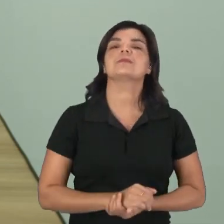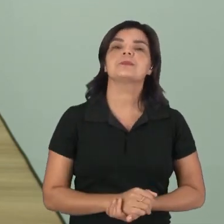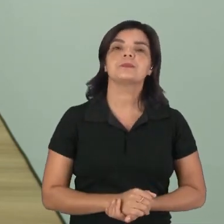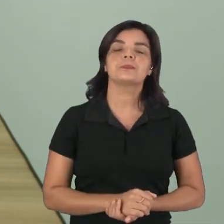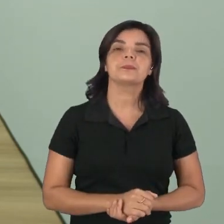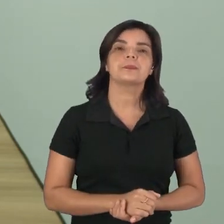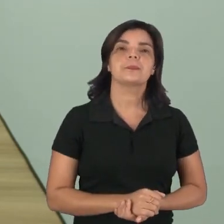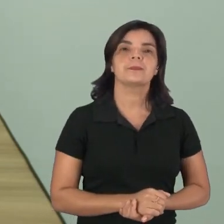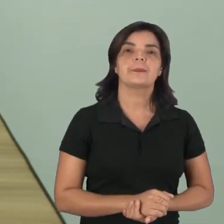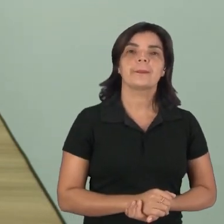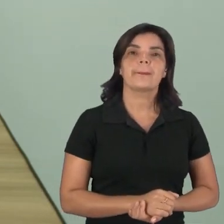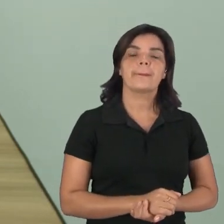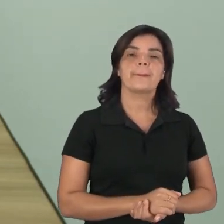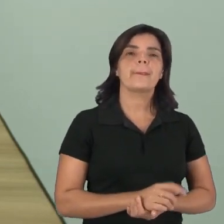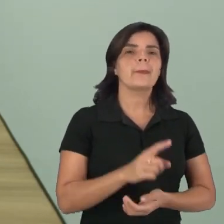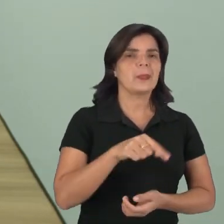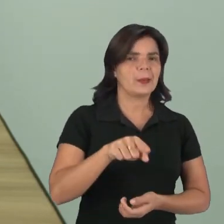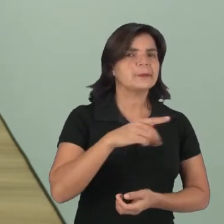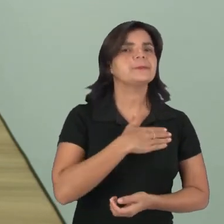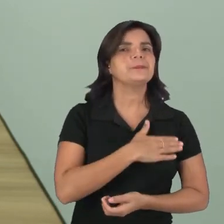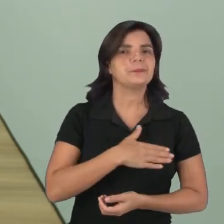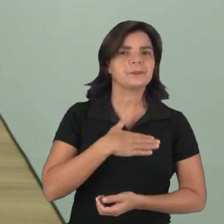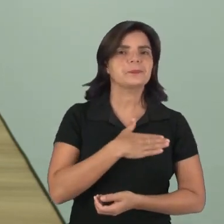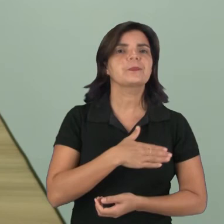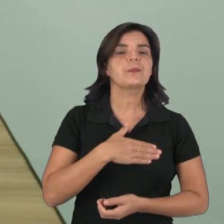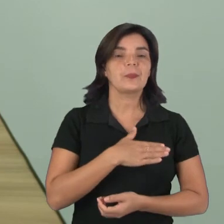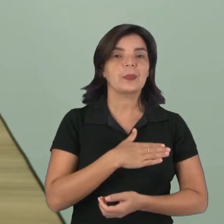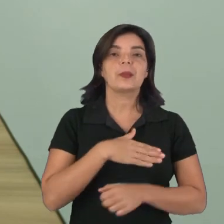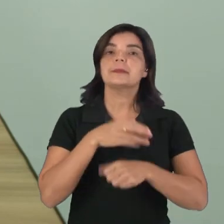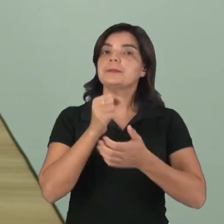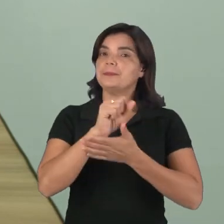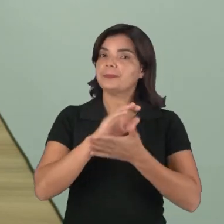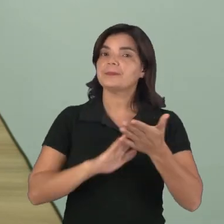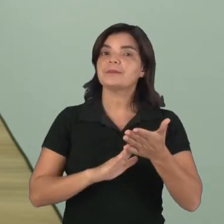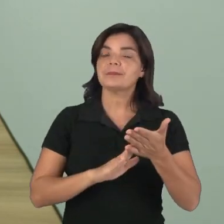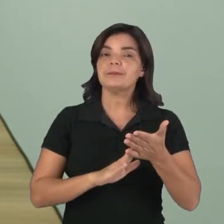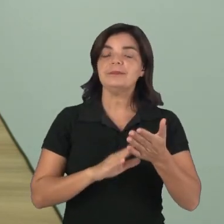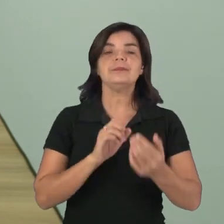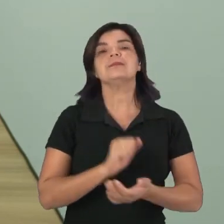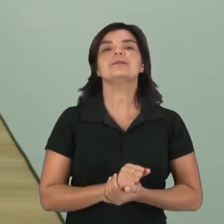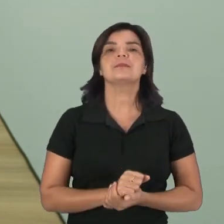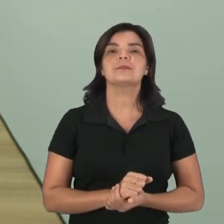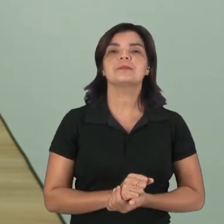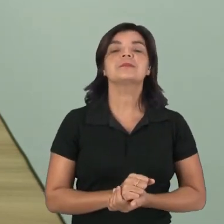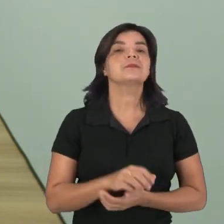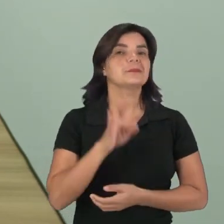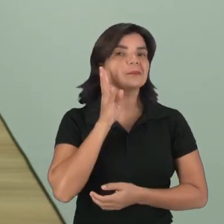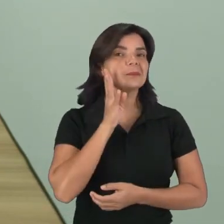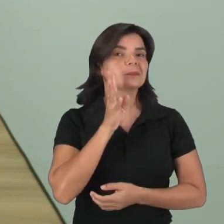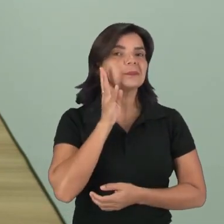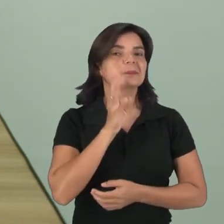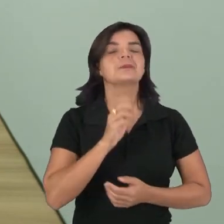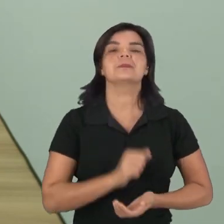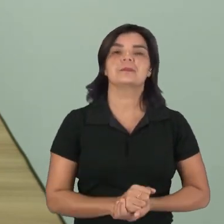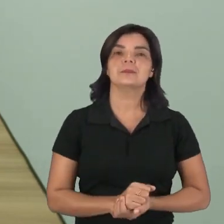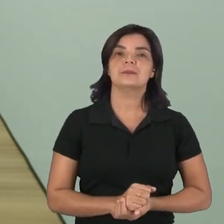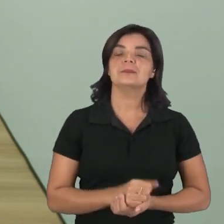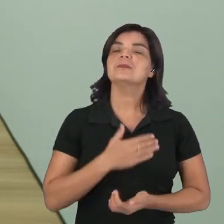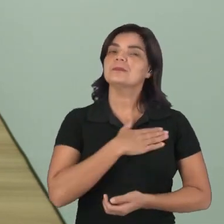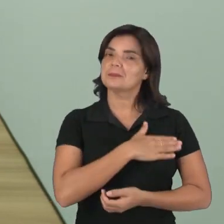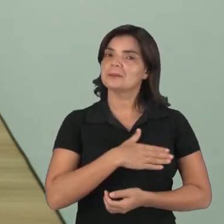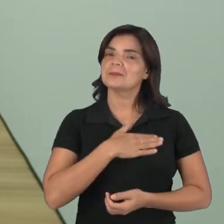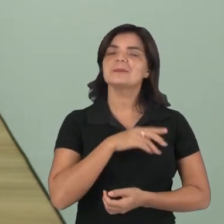isso mesmo vocês gostaram desse desafio esta atividade foi muito divertida